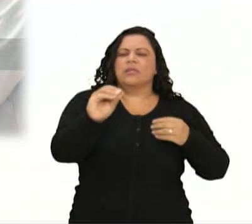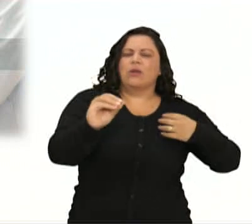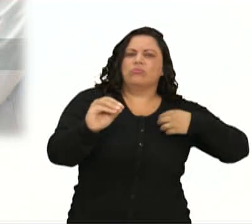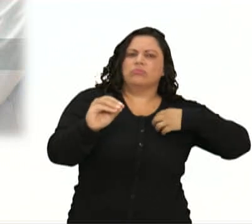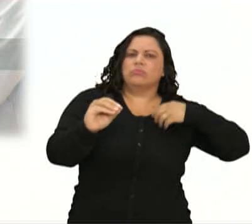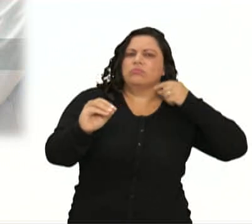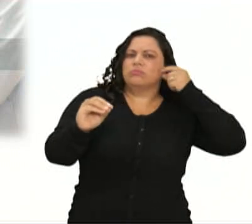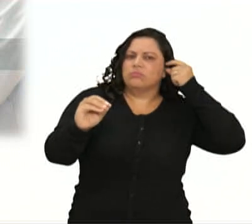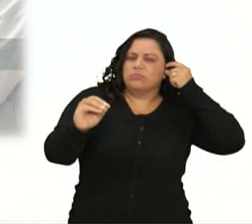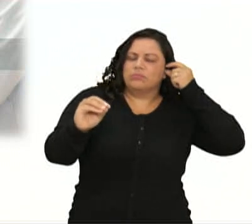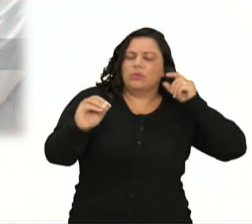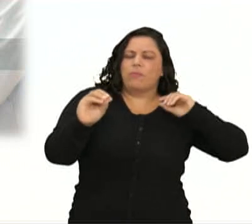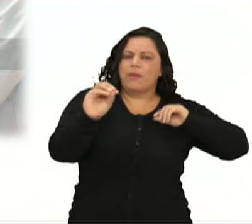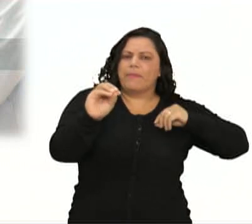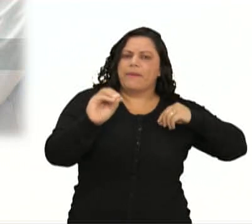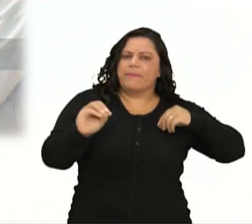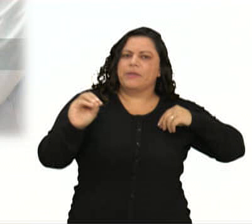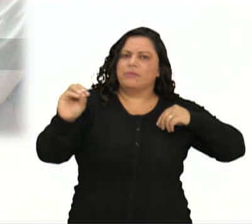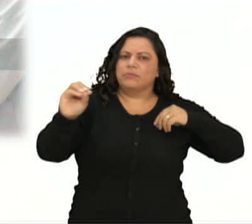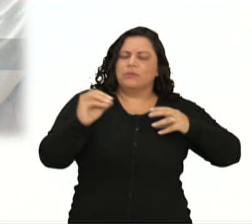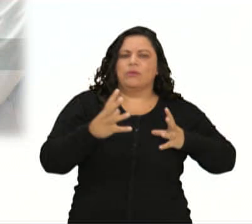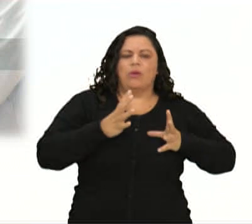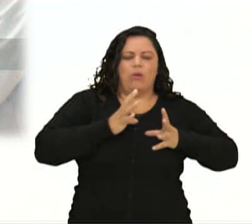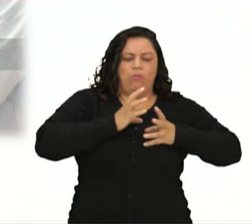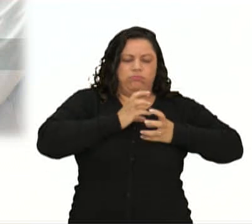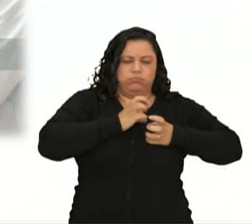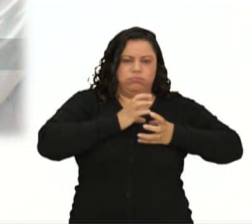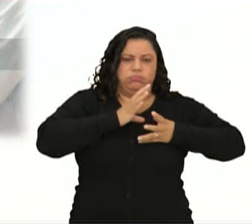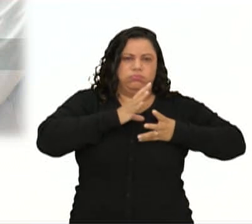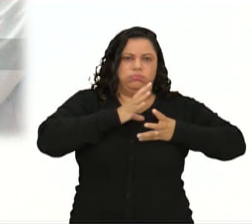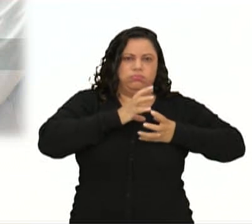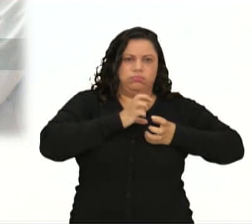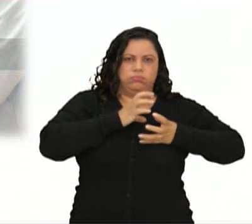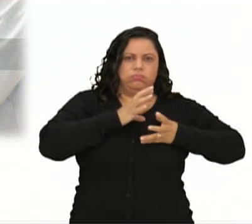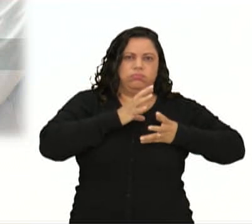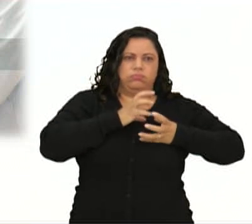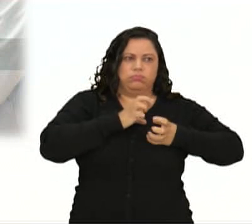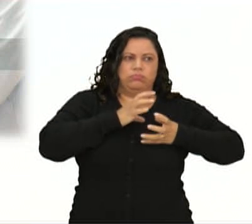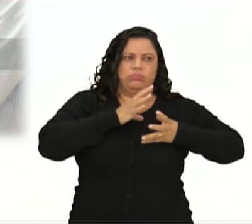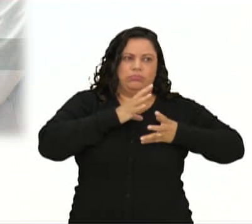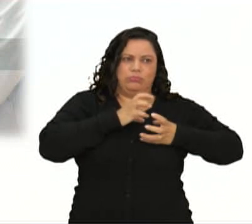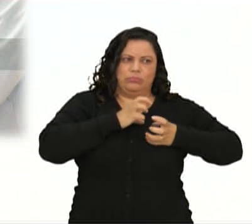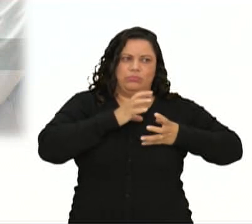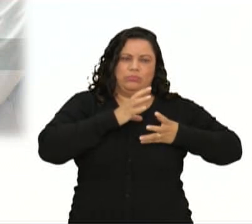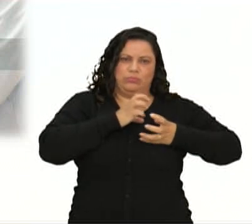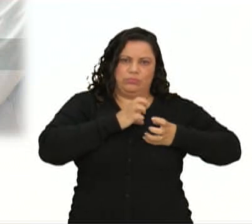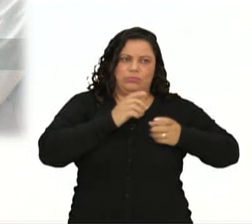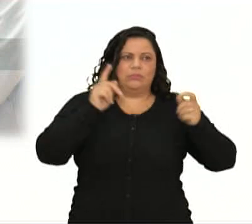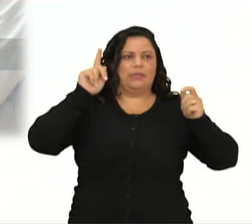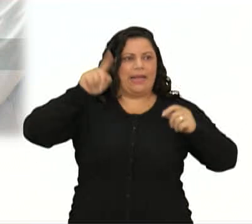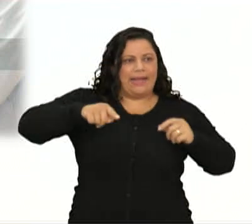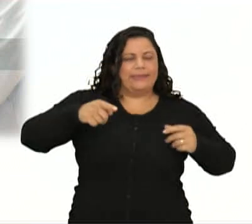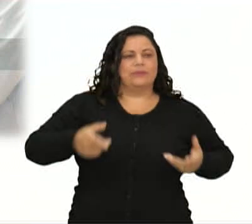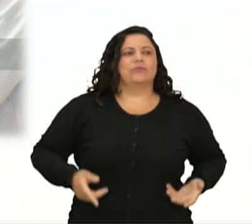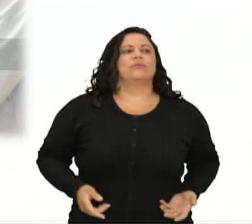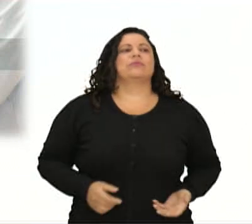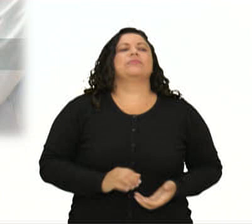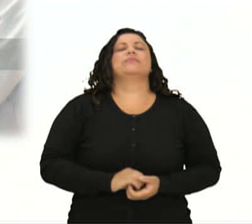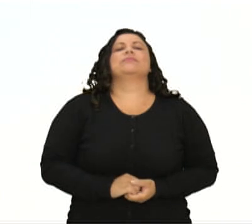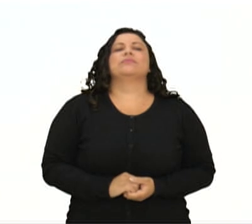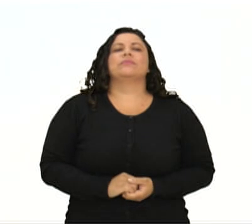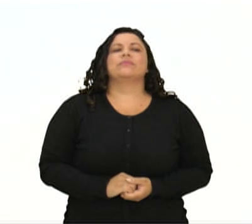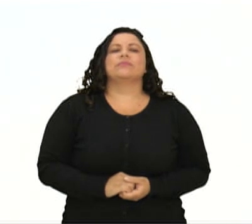vai auscultar o fechamento das válvulas. É isso que promove o batimento cardíaco, certo?